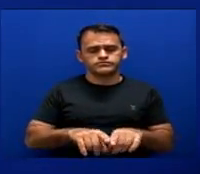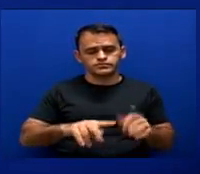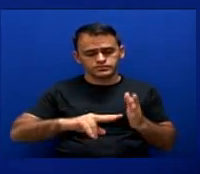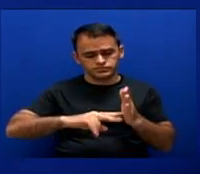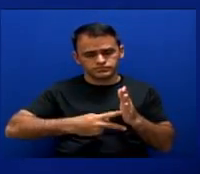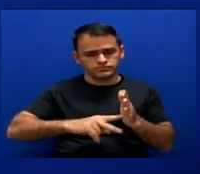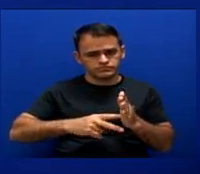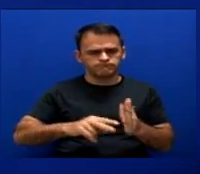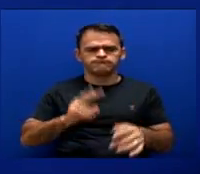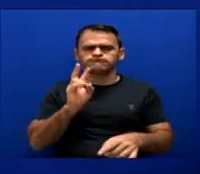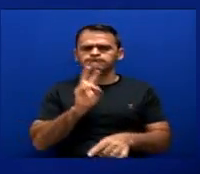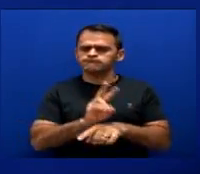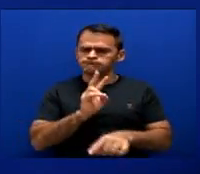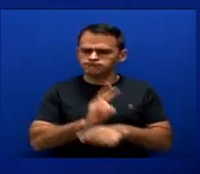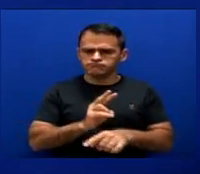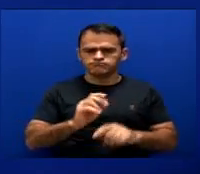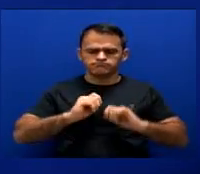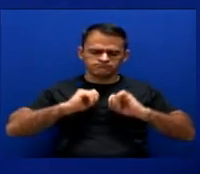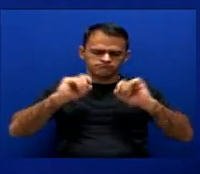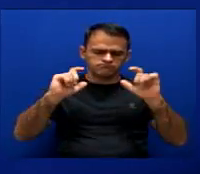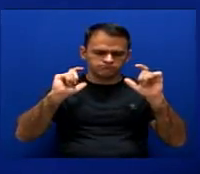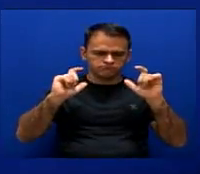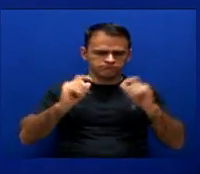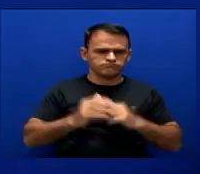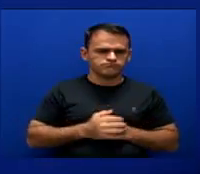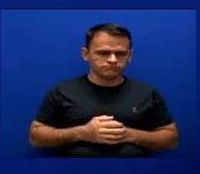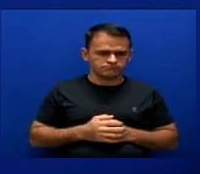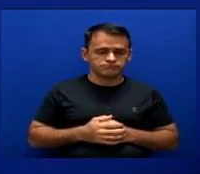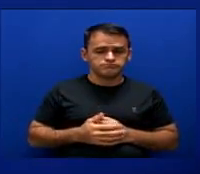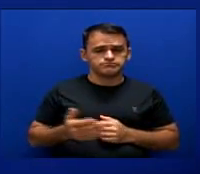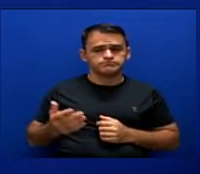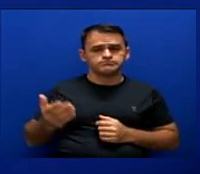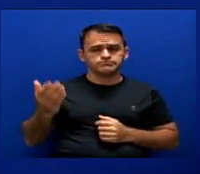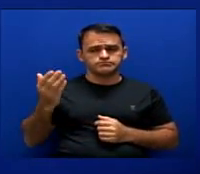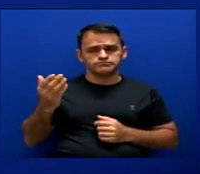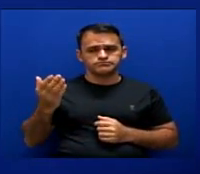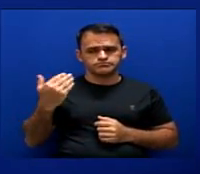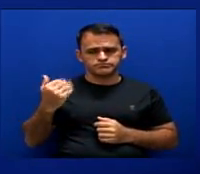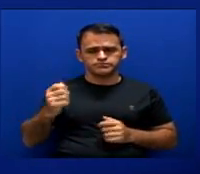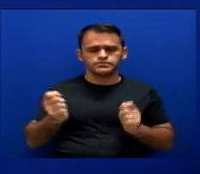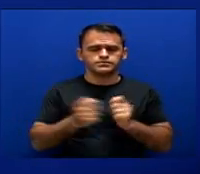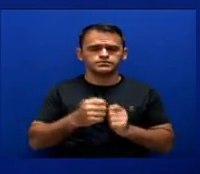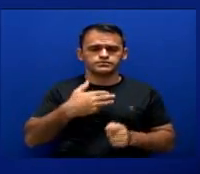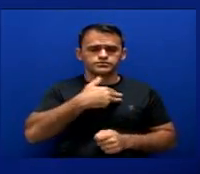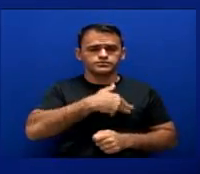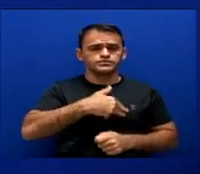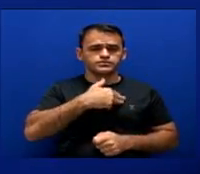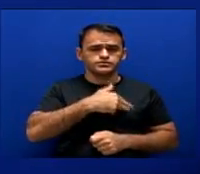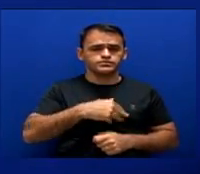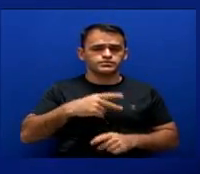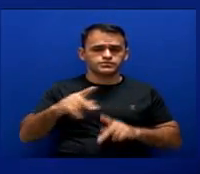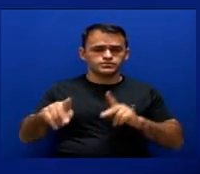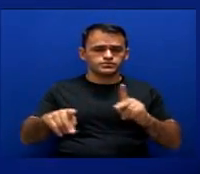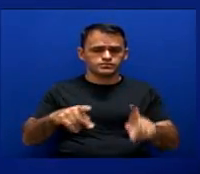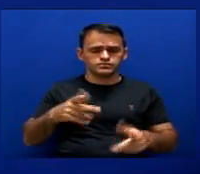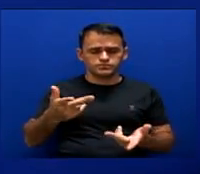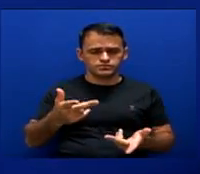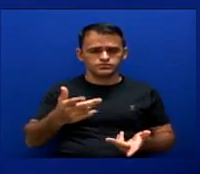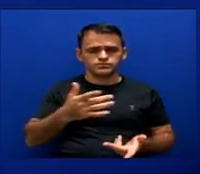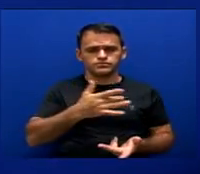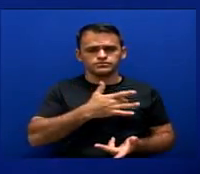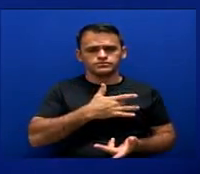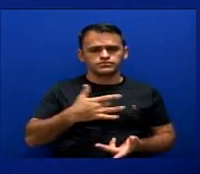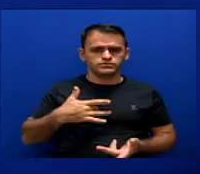continua vigilante eu ingressei com uma demanda coletiva junto ao ministério público do trabalho da 15ª região